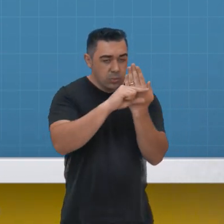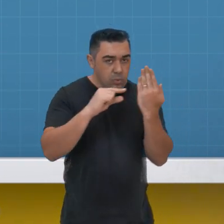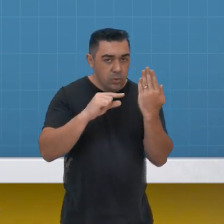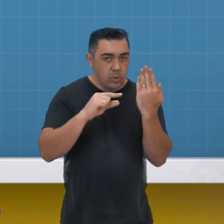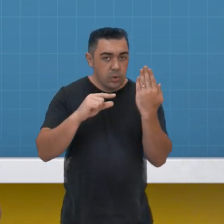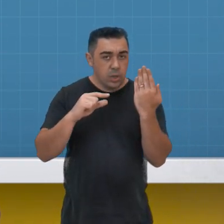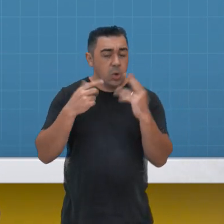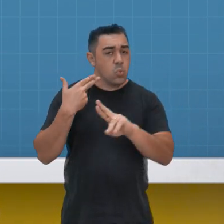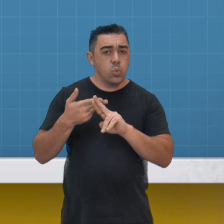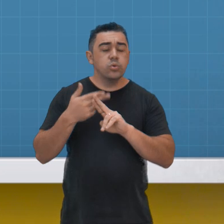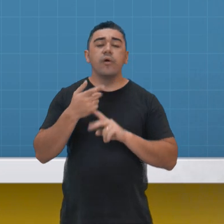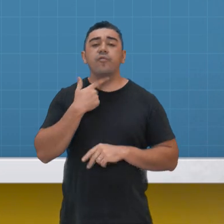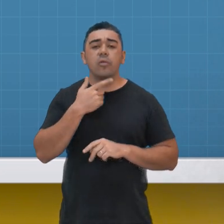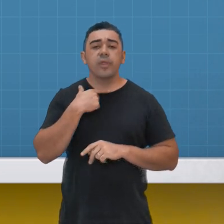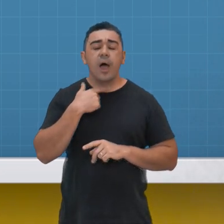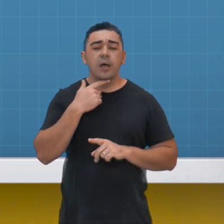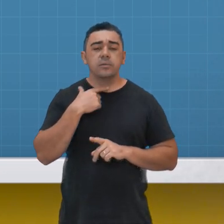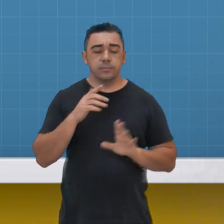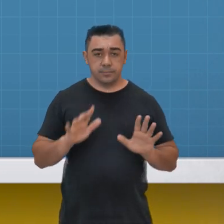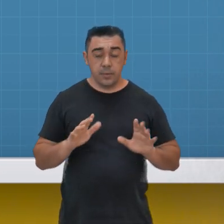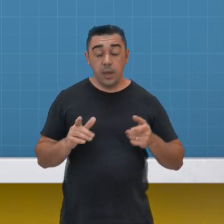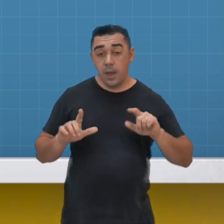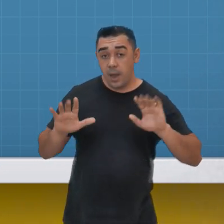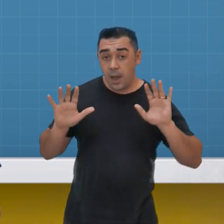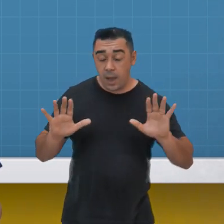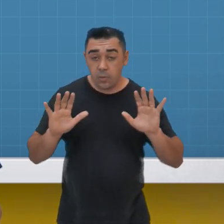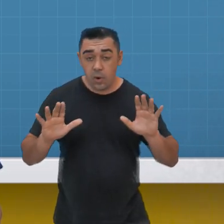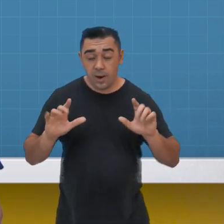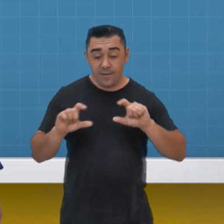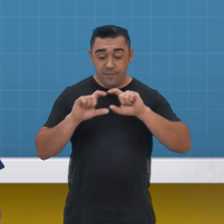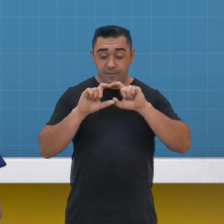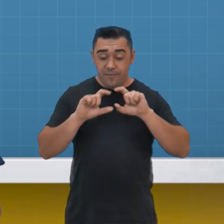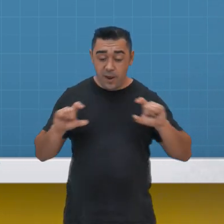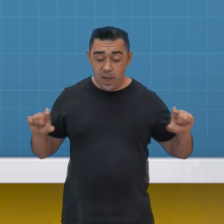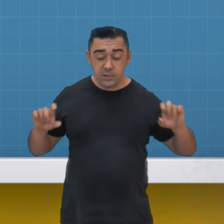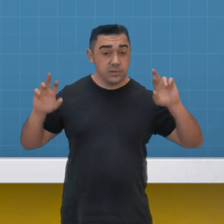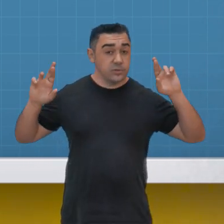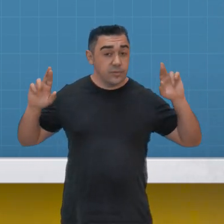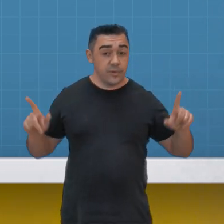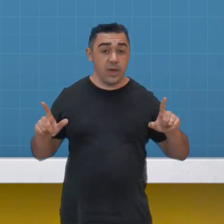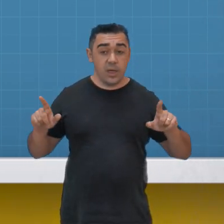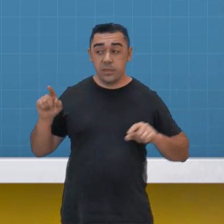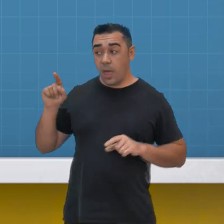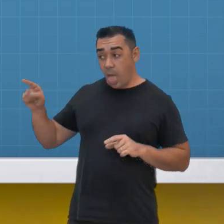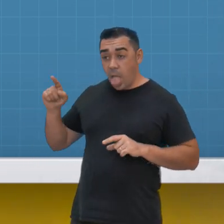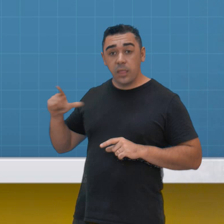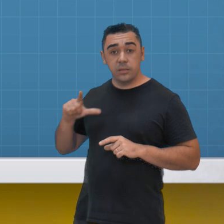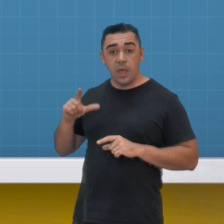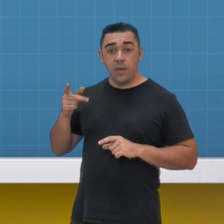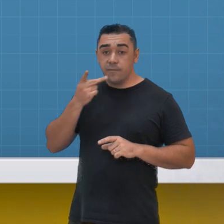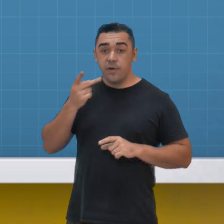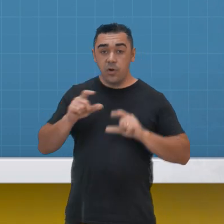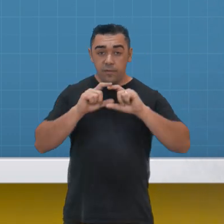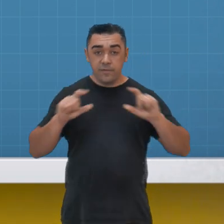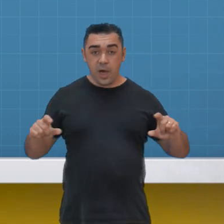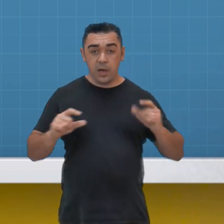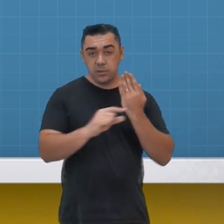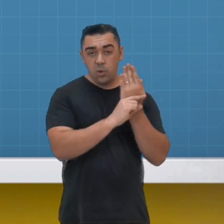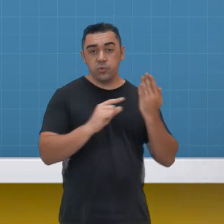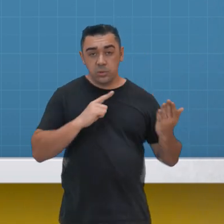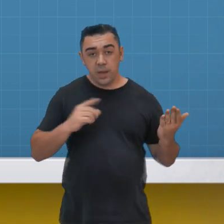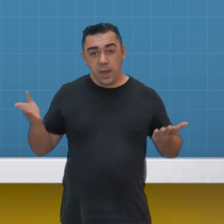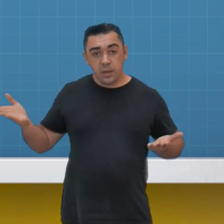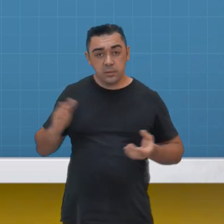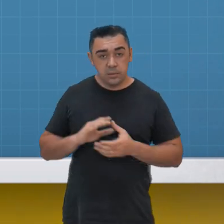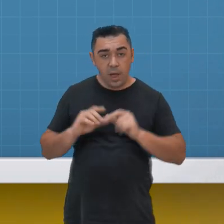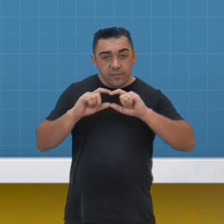usar aquela frase quando a gente quiser fazer referência àquela pessoa. O provérbio não, a gente esquece o autor e só pega o ensinamento que aquele